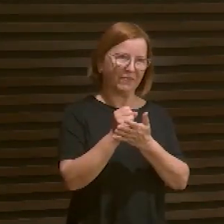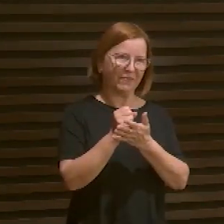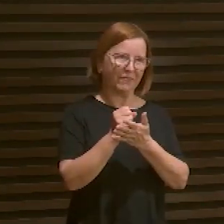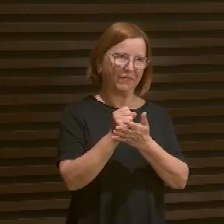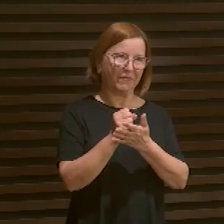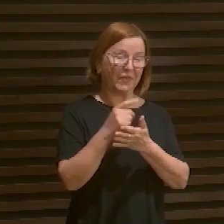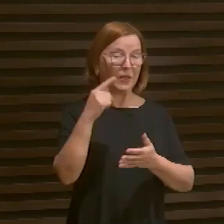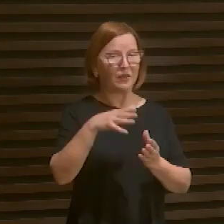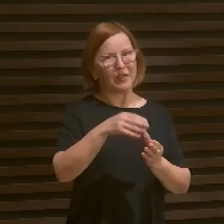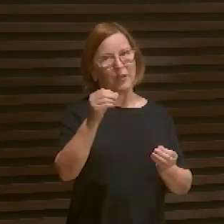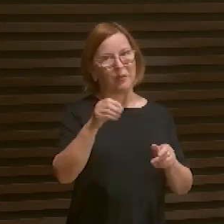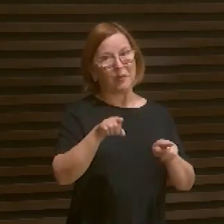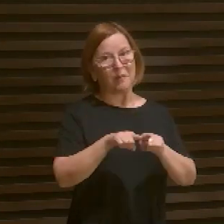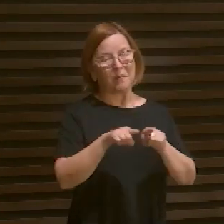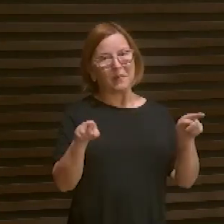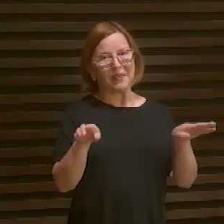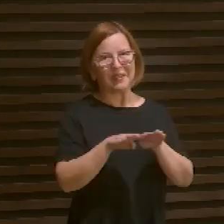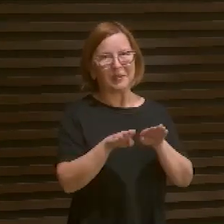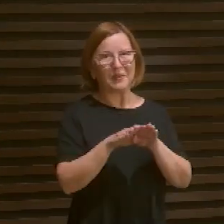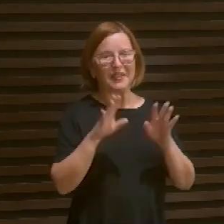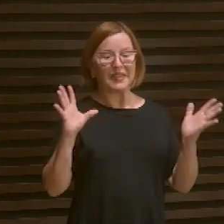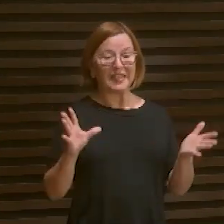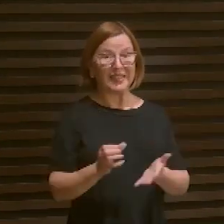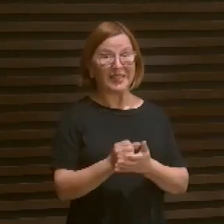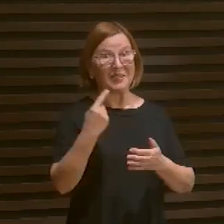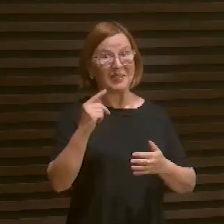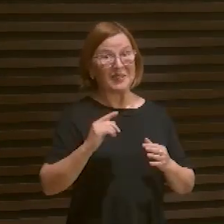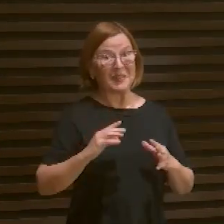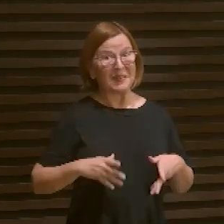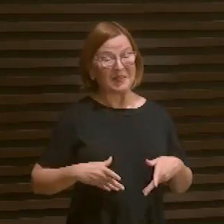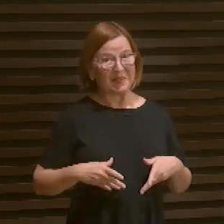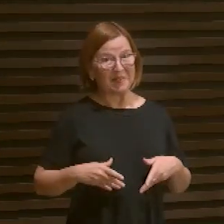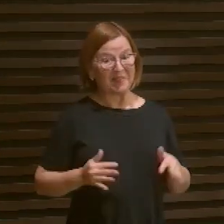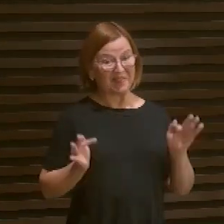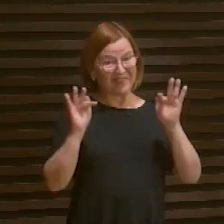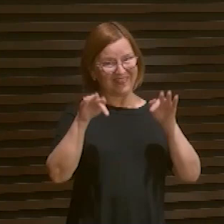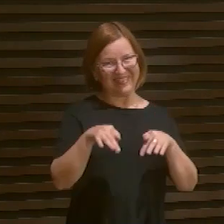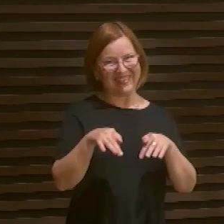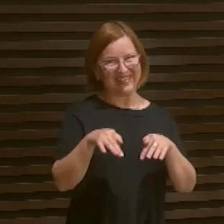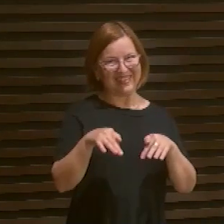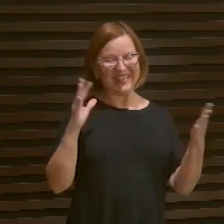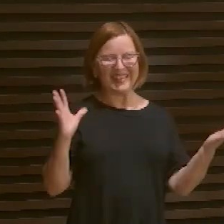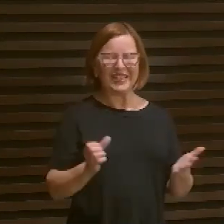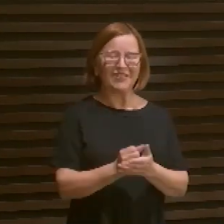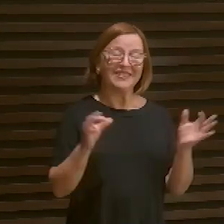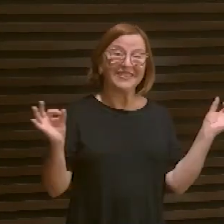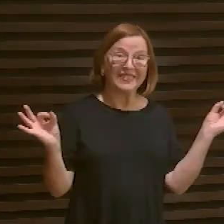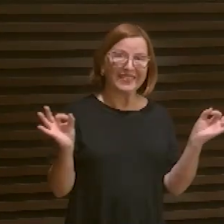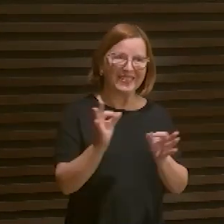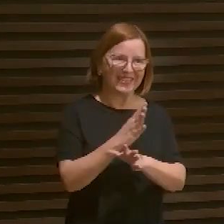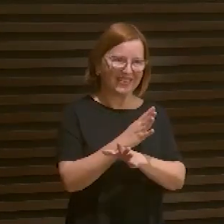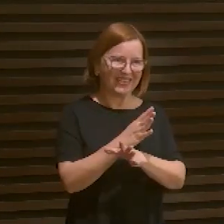a sua alma, mas também salvar o seu corpo, no final das contas? Salvar